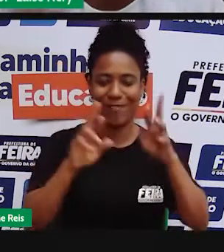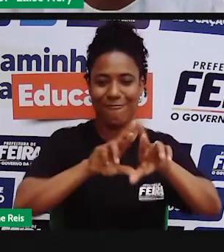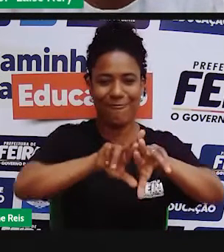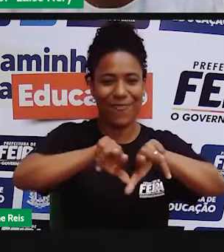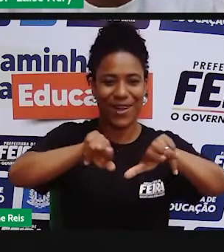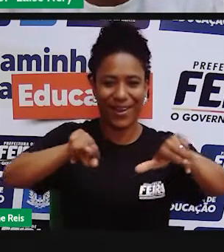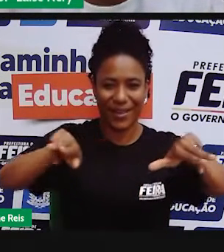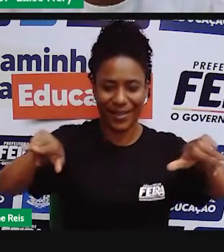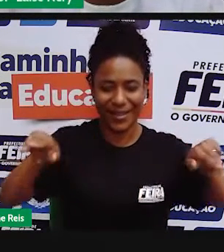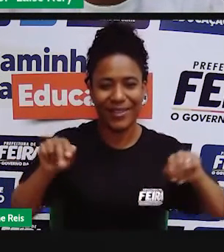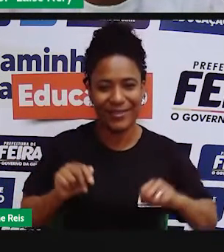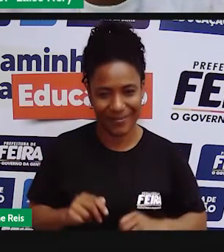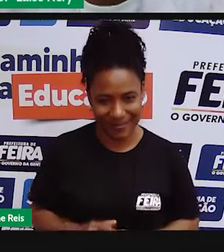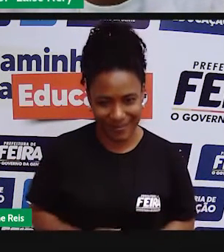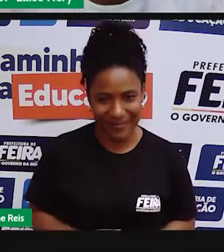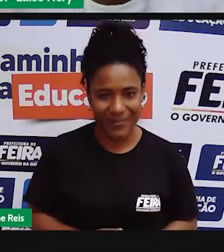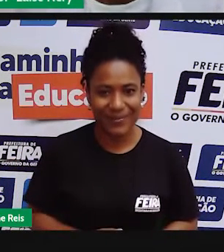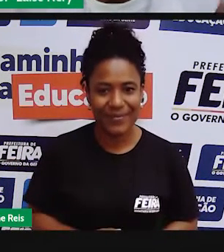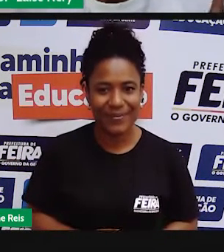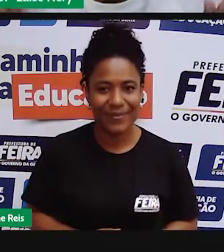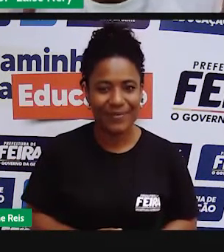flora seja muito variada.